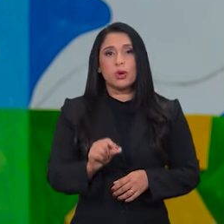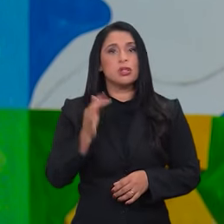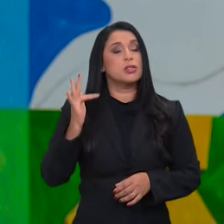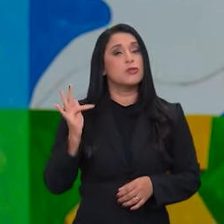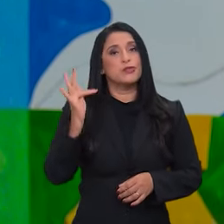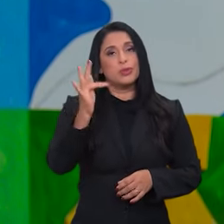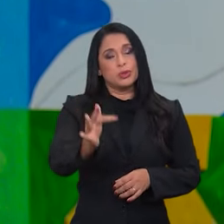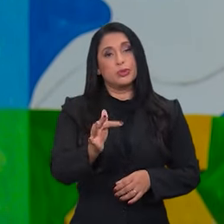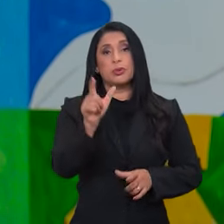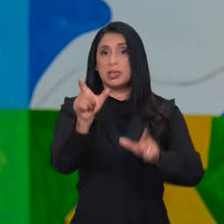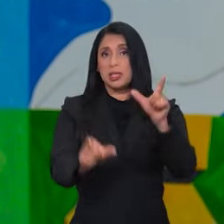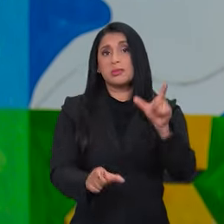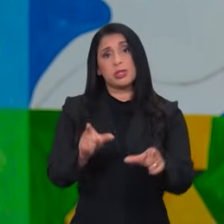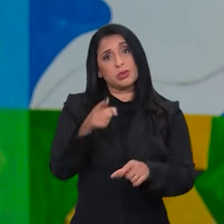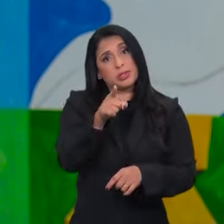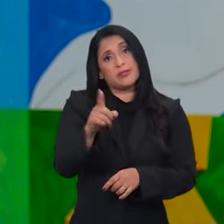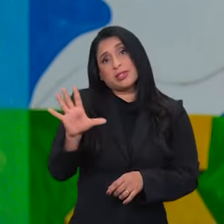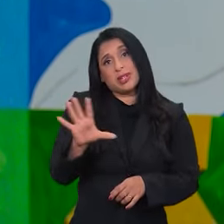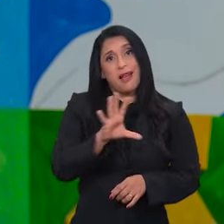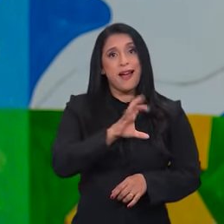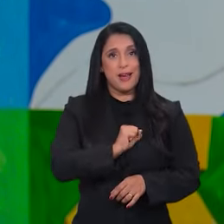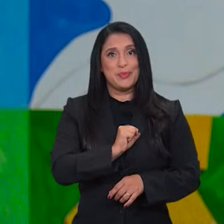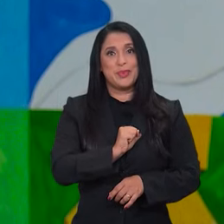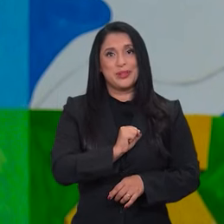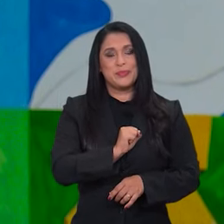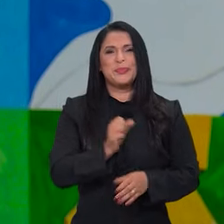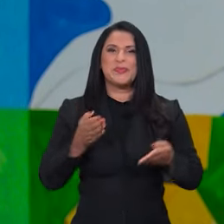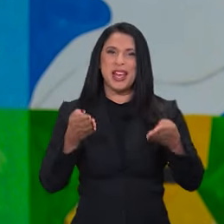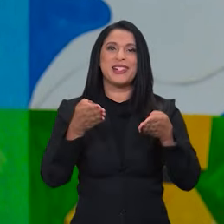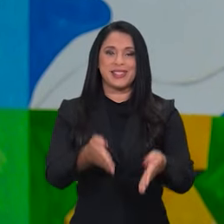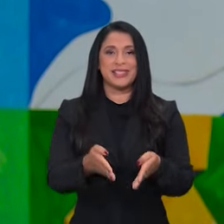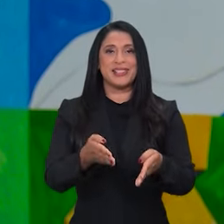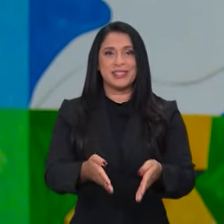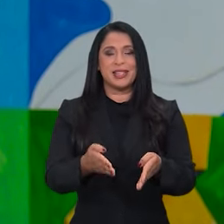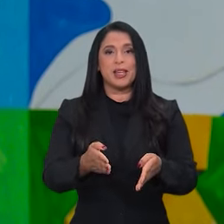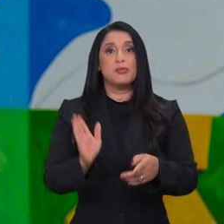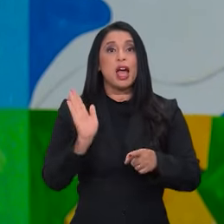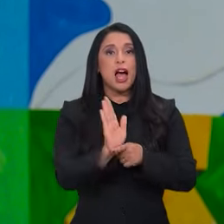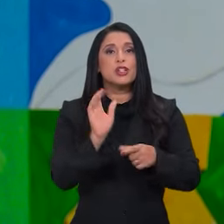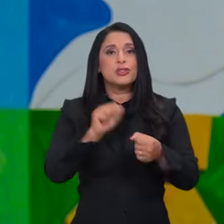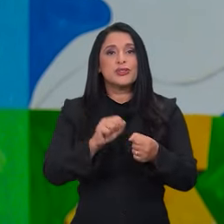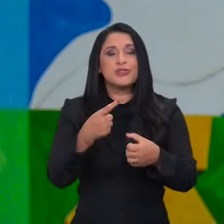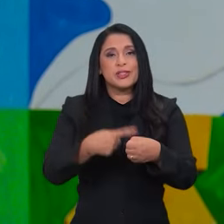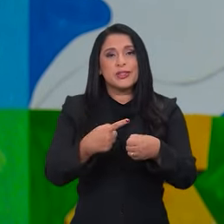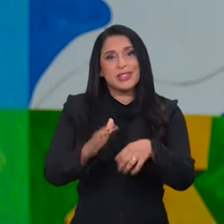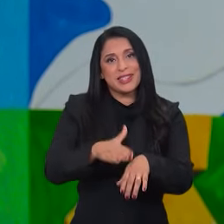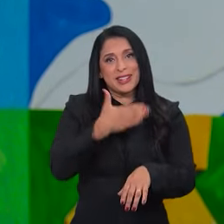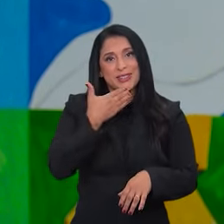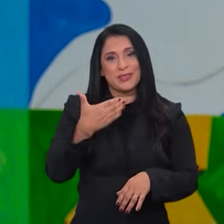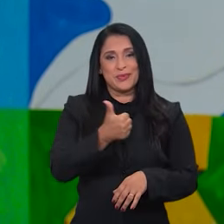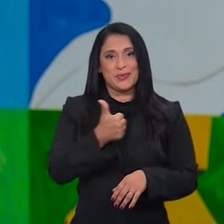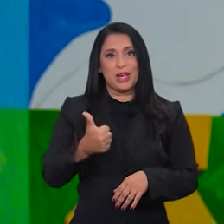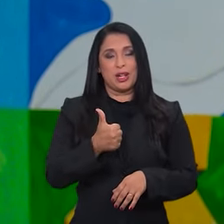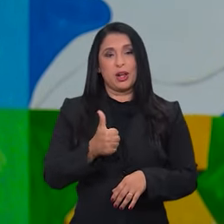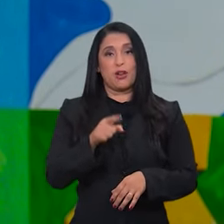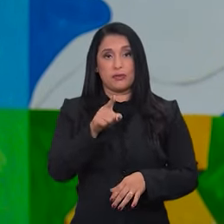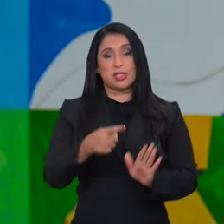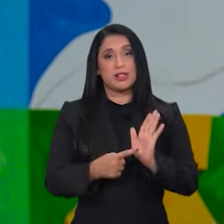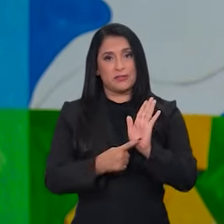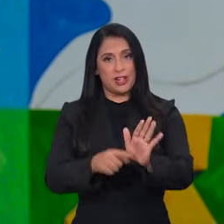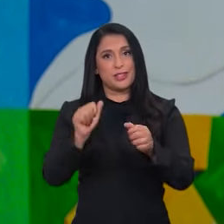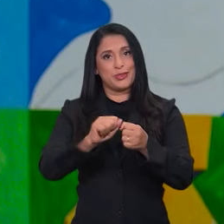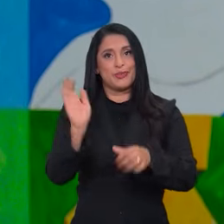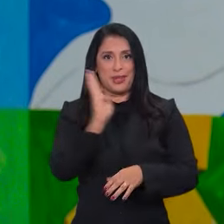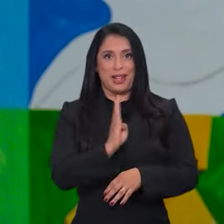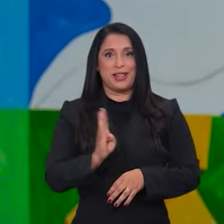escolha pelo seu futuro e pelo futuro das pessoas que você ama participe ajude a fazer a sua cidade melhor seu